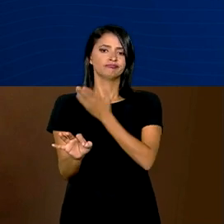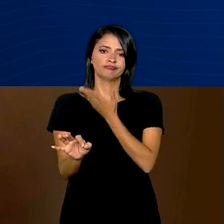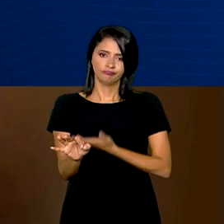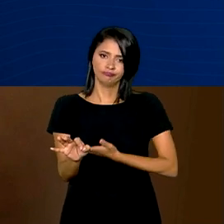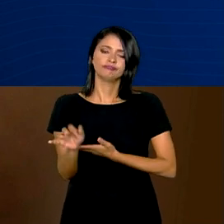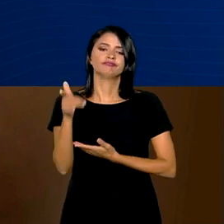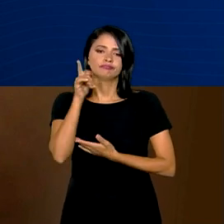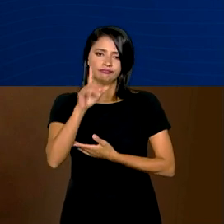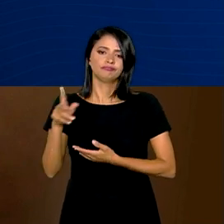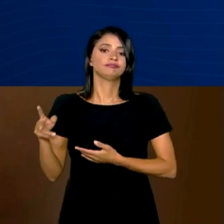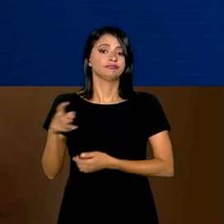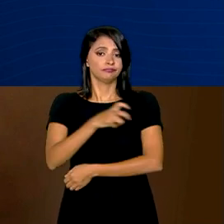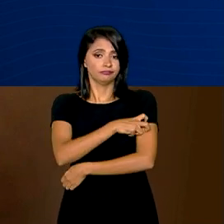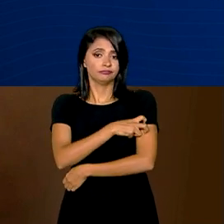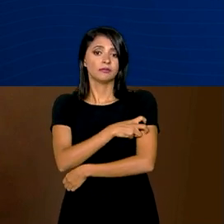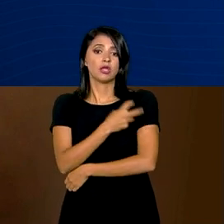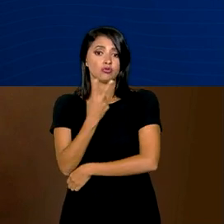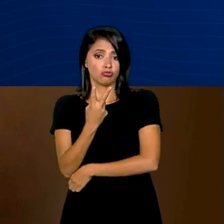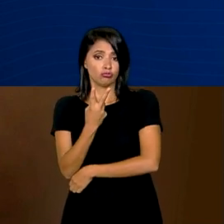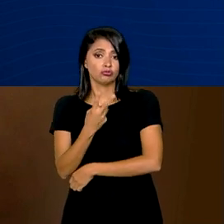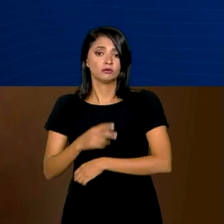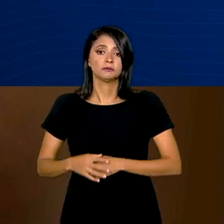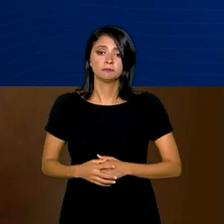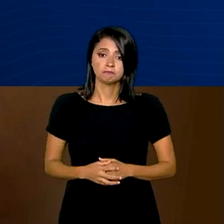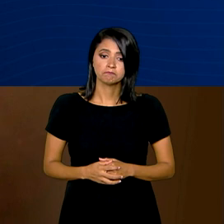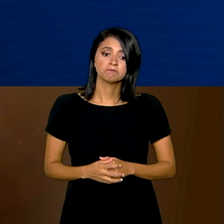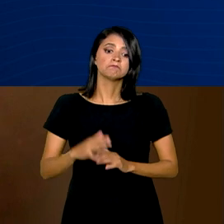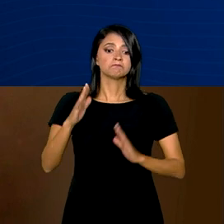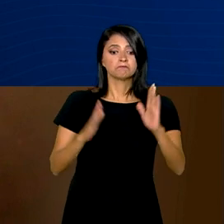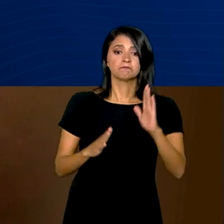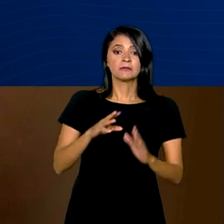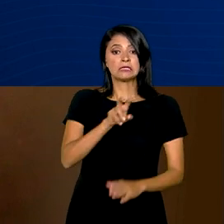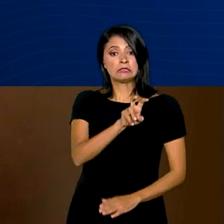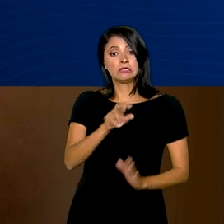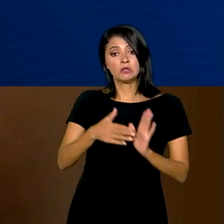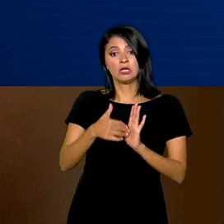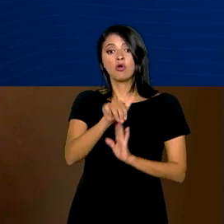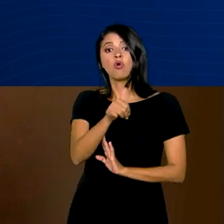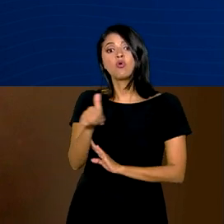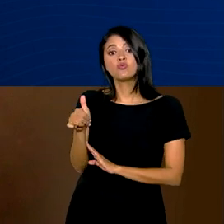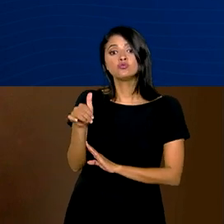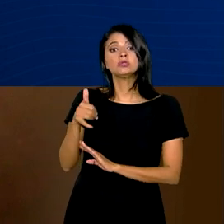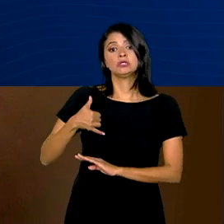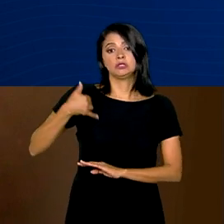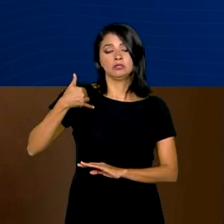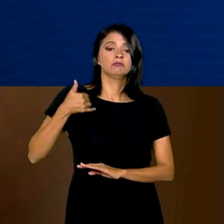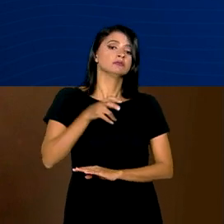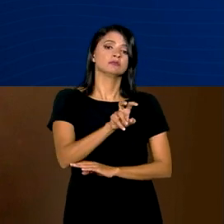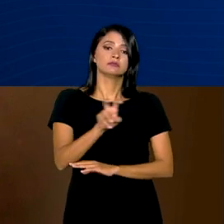22,2% delas receberam as duas doses. Entre 5 e 11 anos,